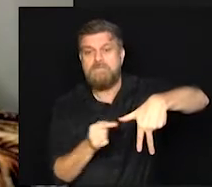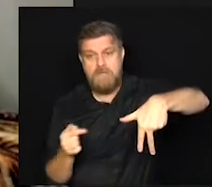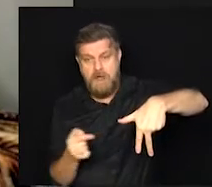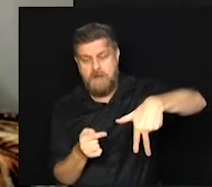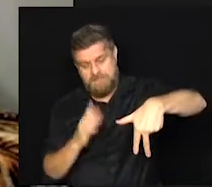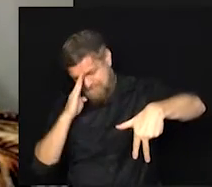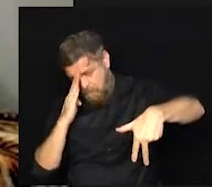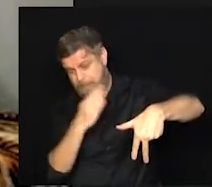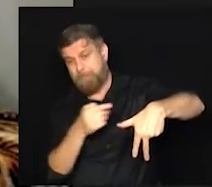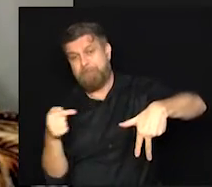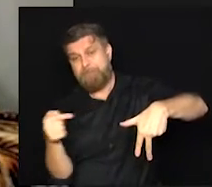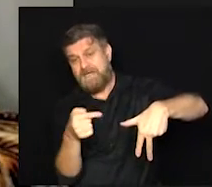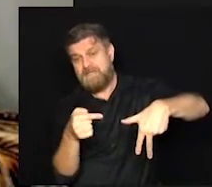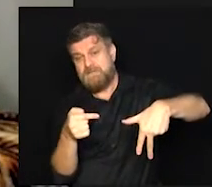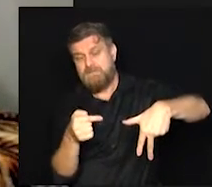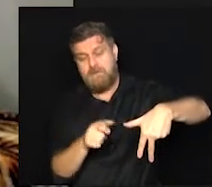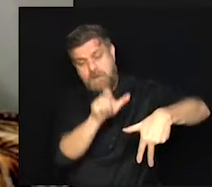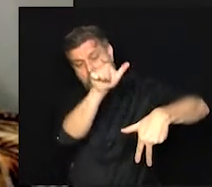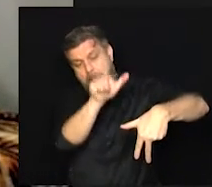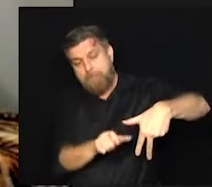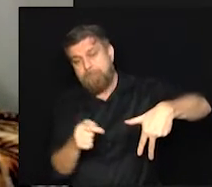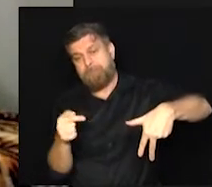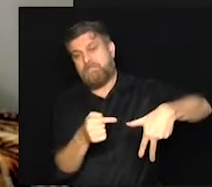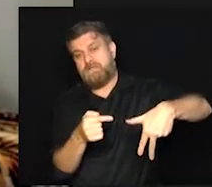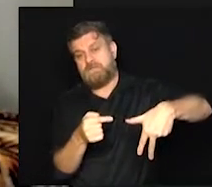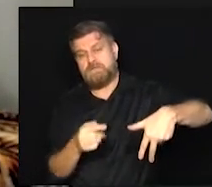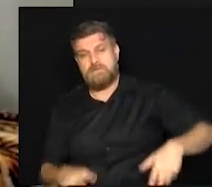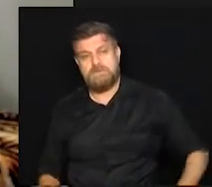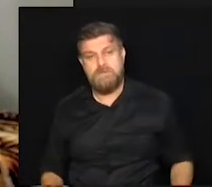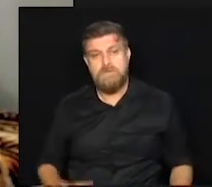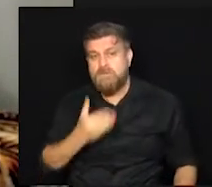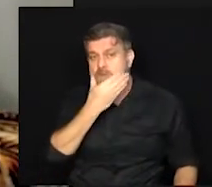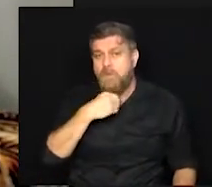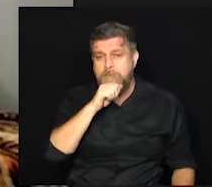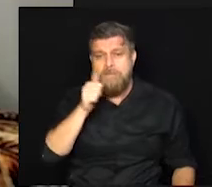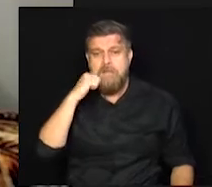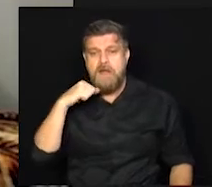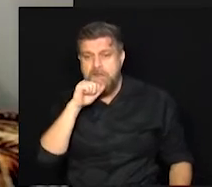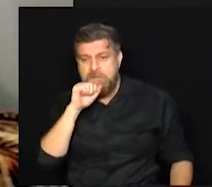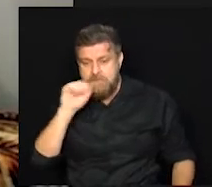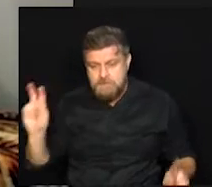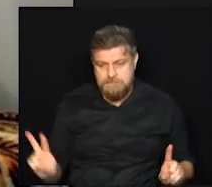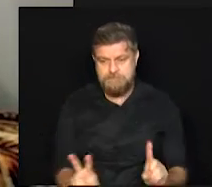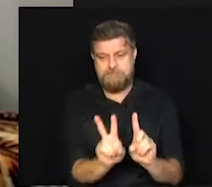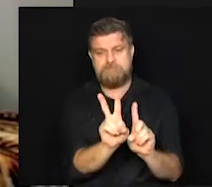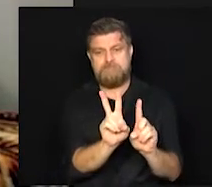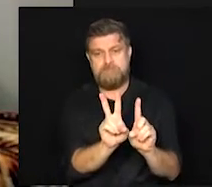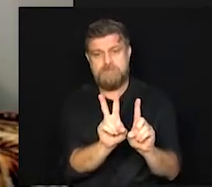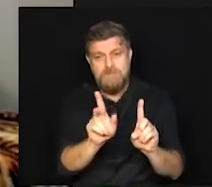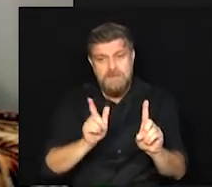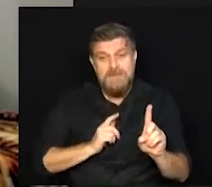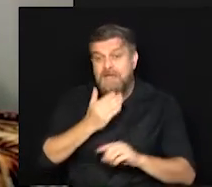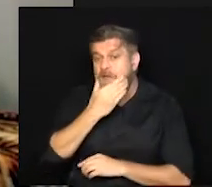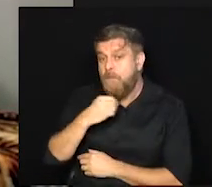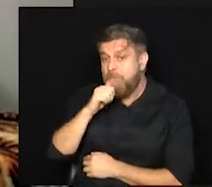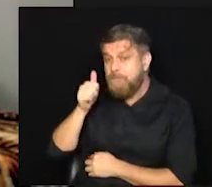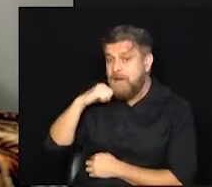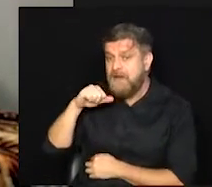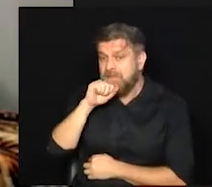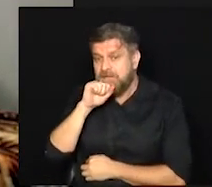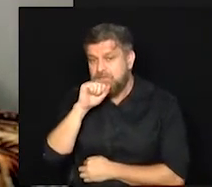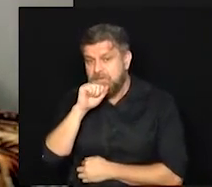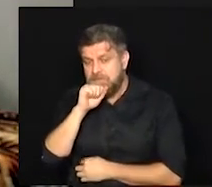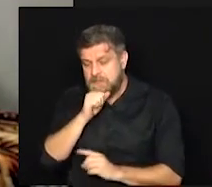pessoa, a Priscila, vem na frente. Os pais vêm na frente da deficiência. Existem pais por trás